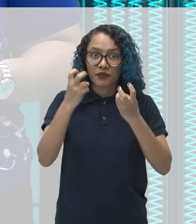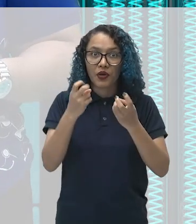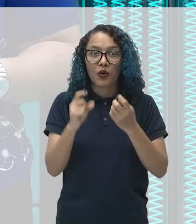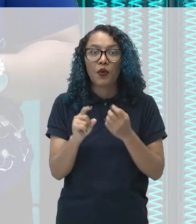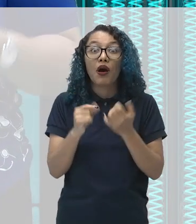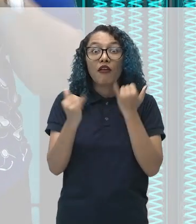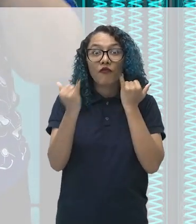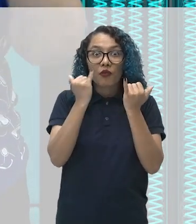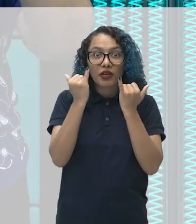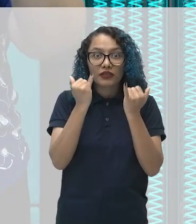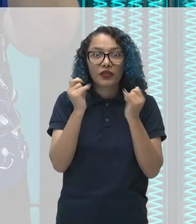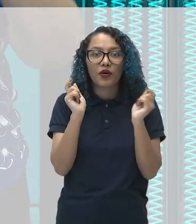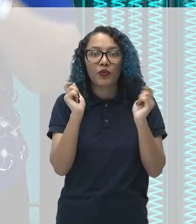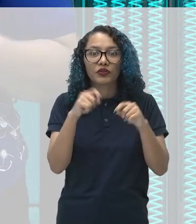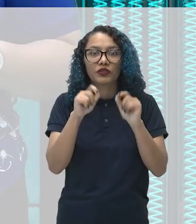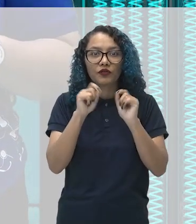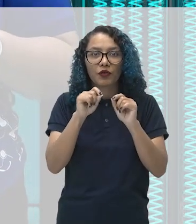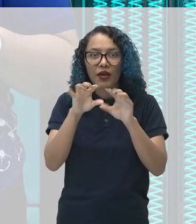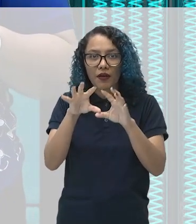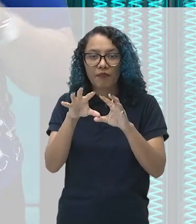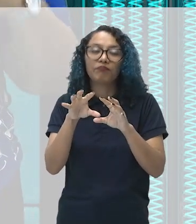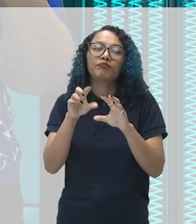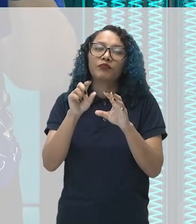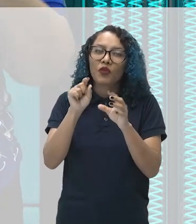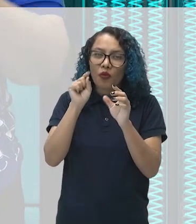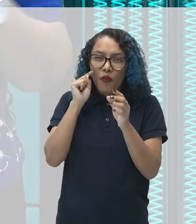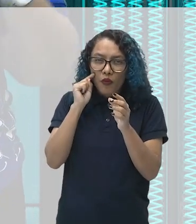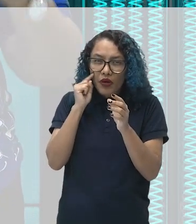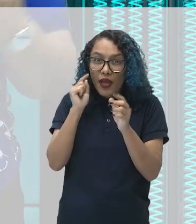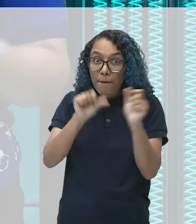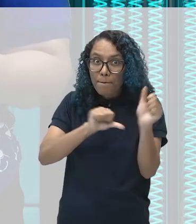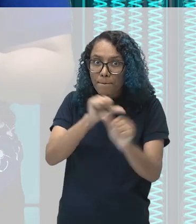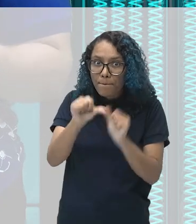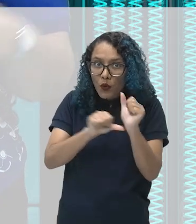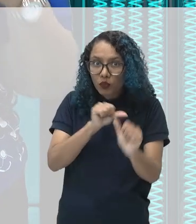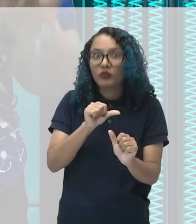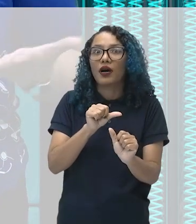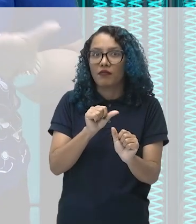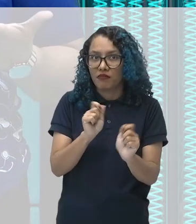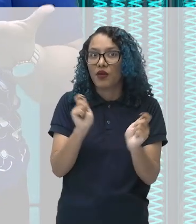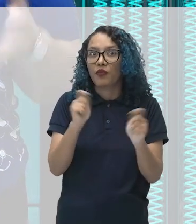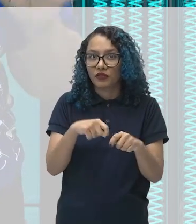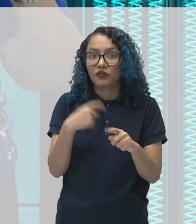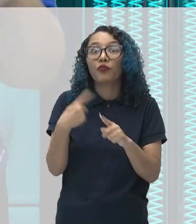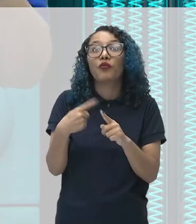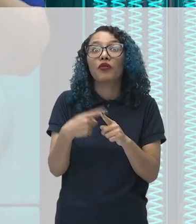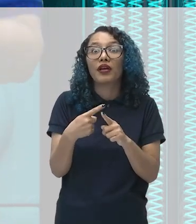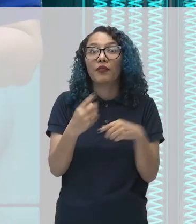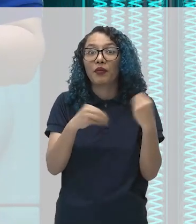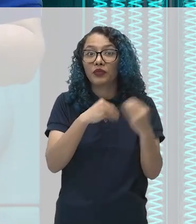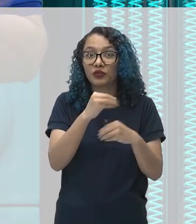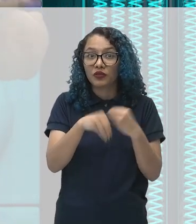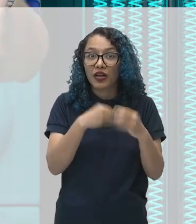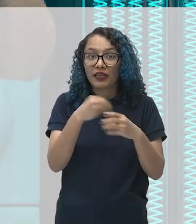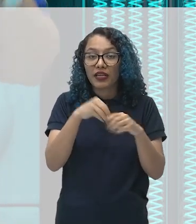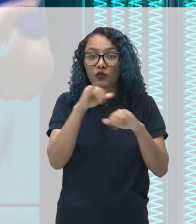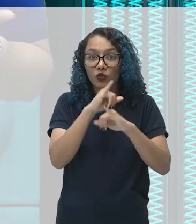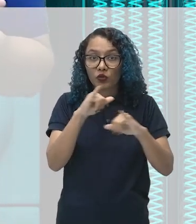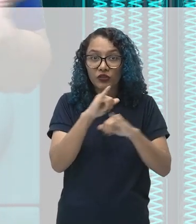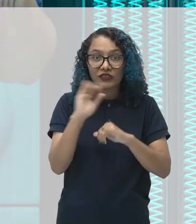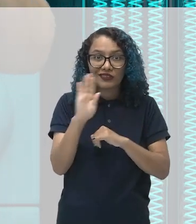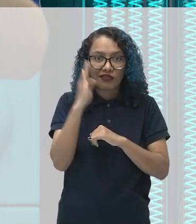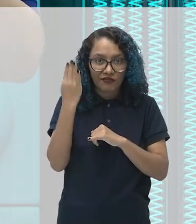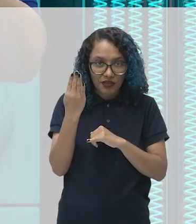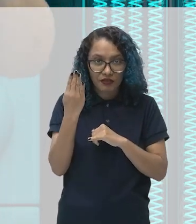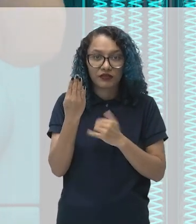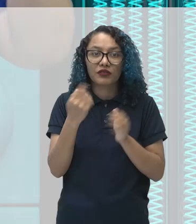ser pegado e manipulado, né? Porque a gente está fazendo ali uma notícia falsa. Ele mostrou esse dado como um